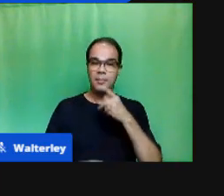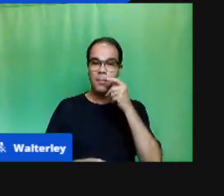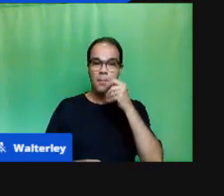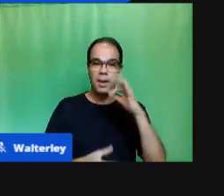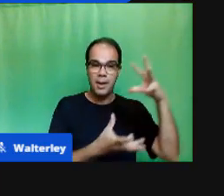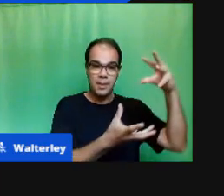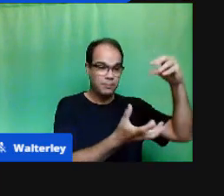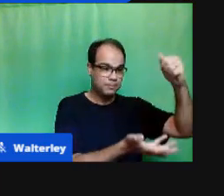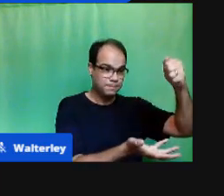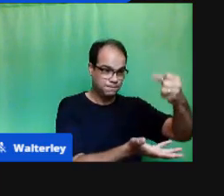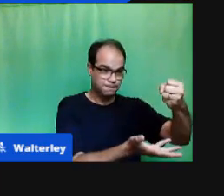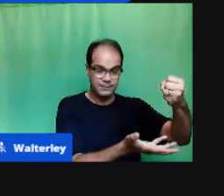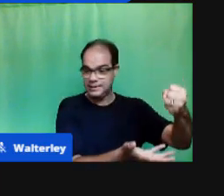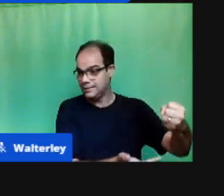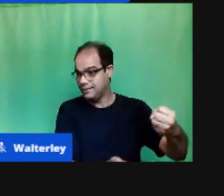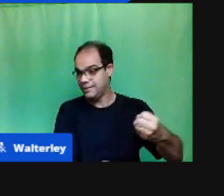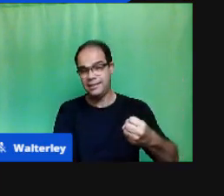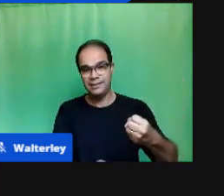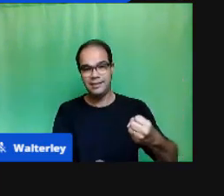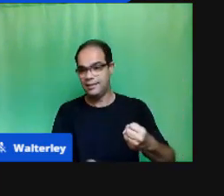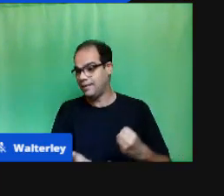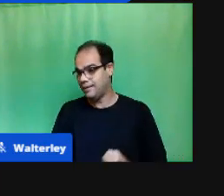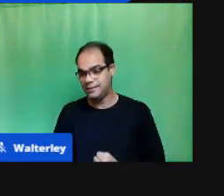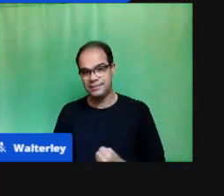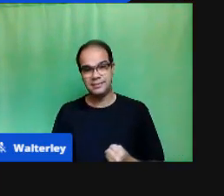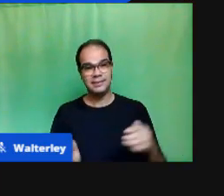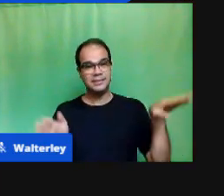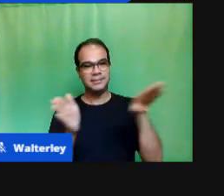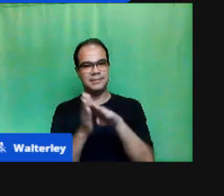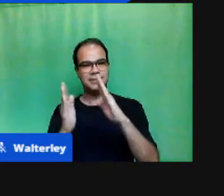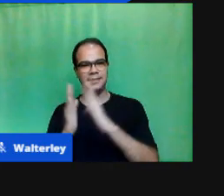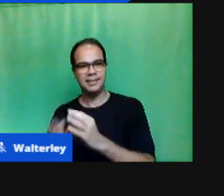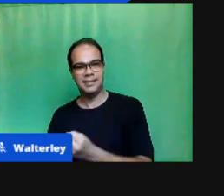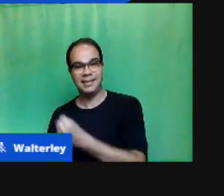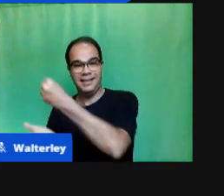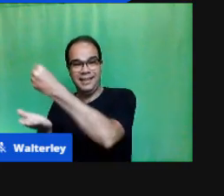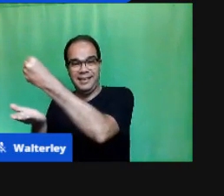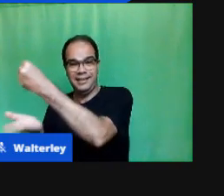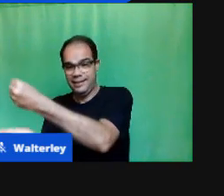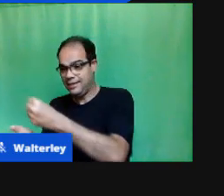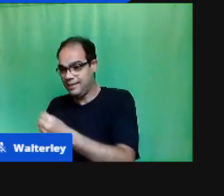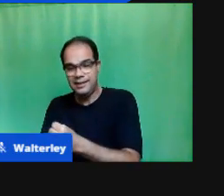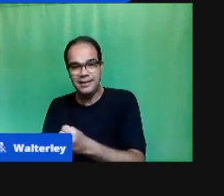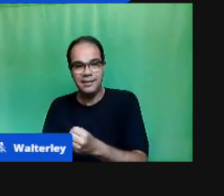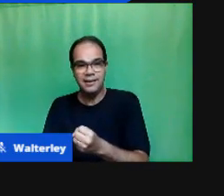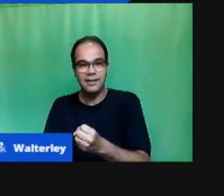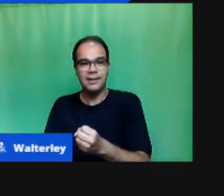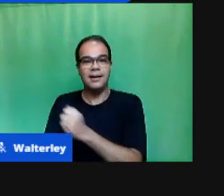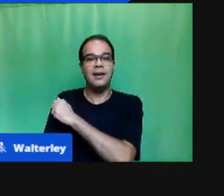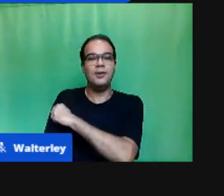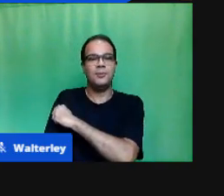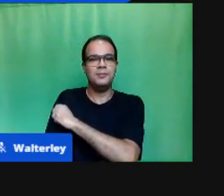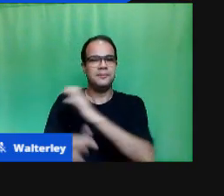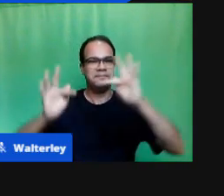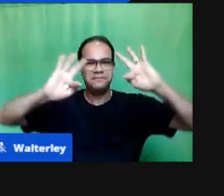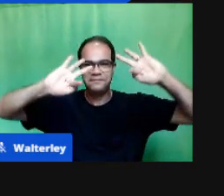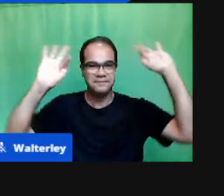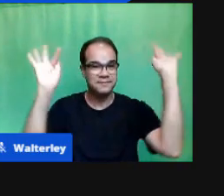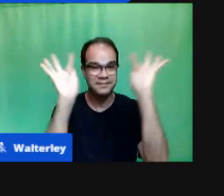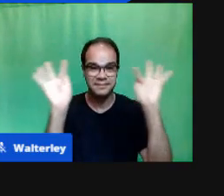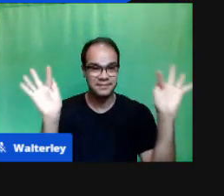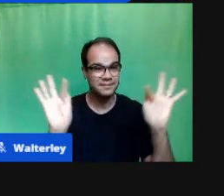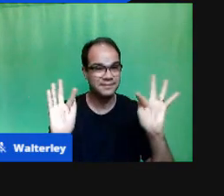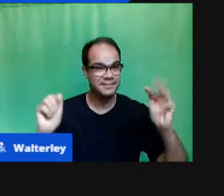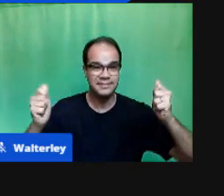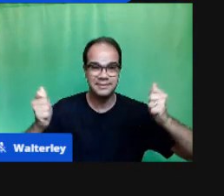as parlendas, né? Os poemas, os adivinhas, os textos fáceis de